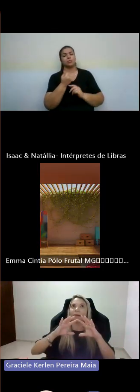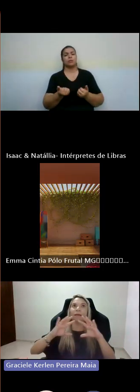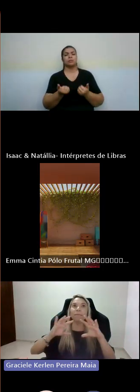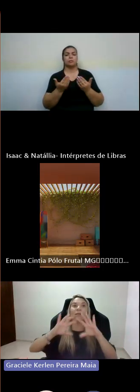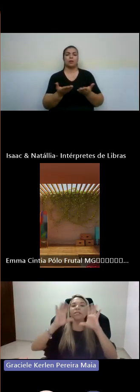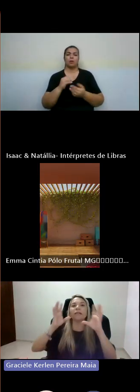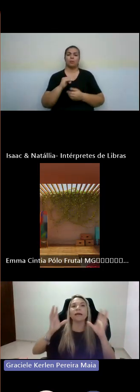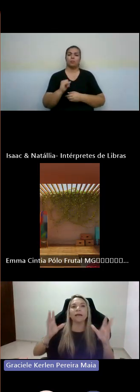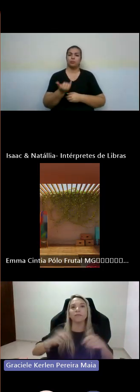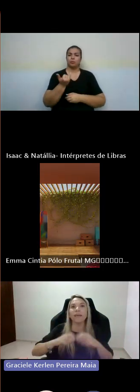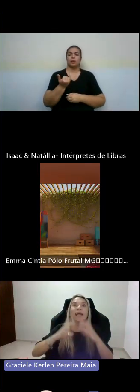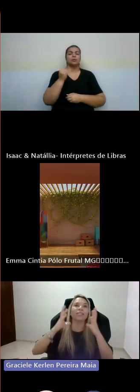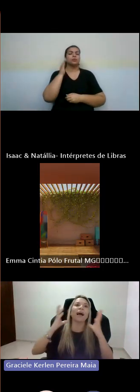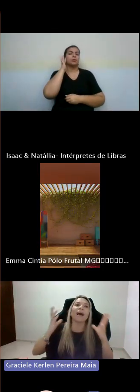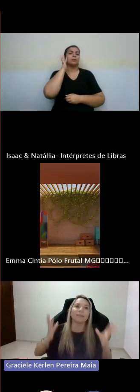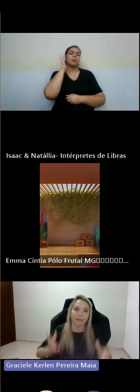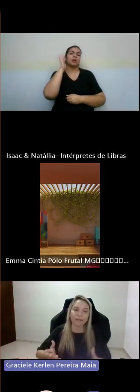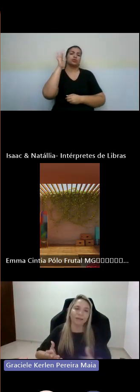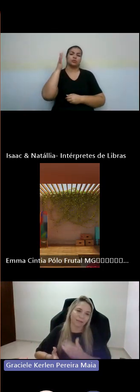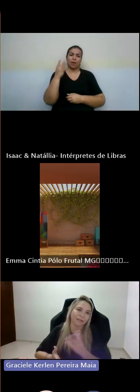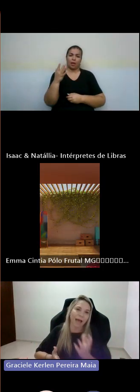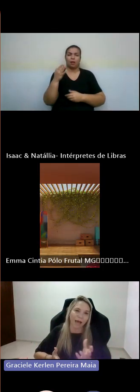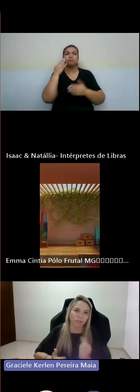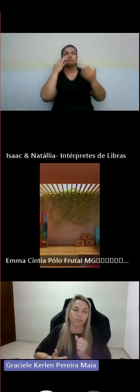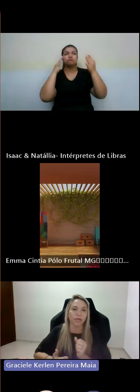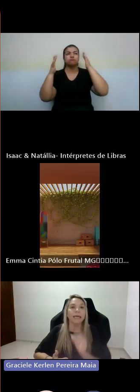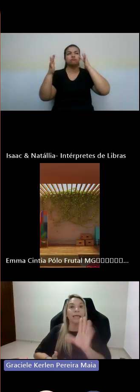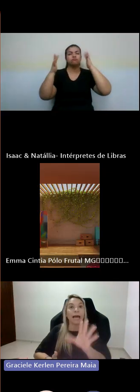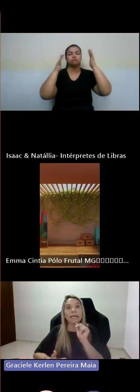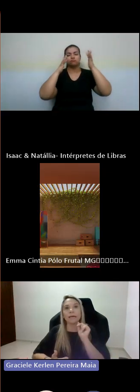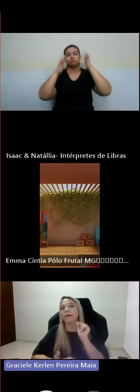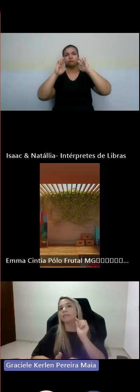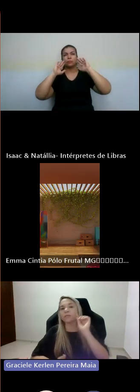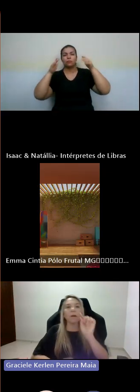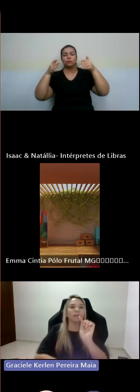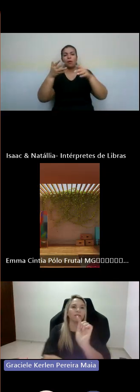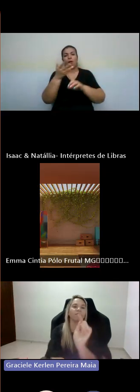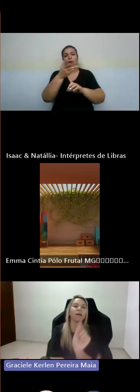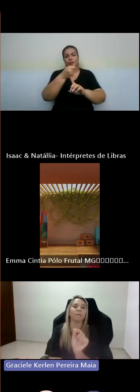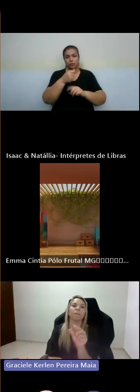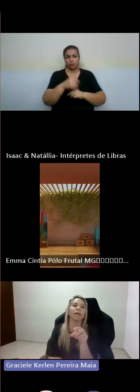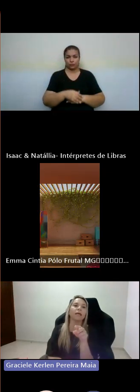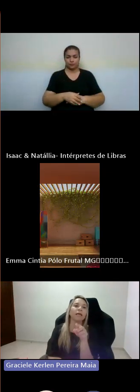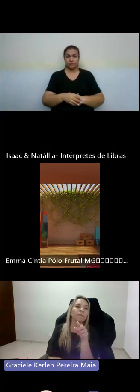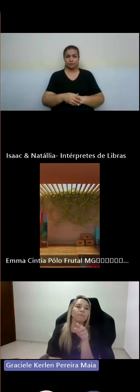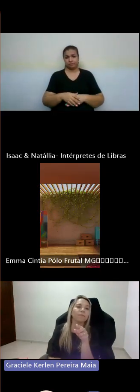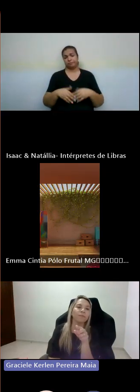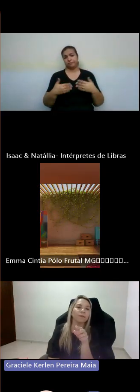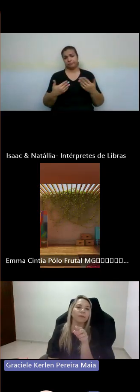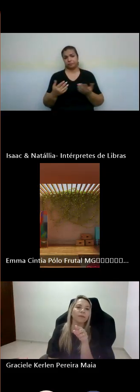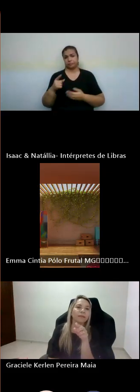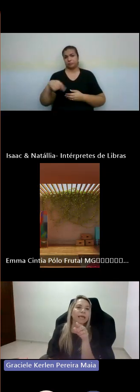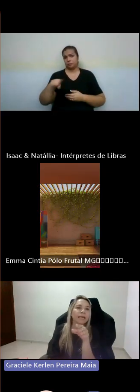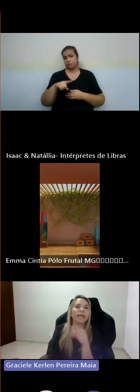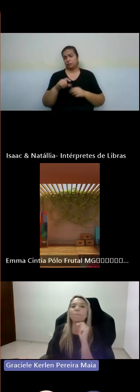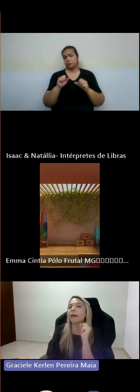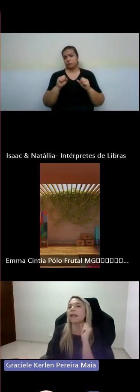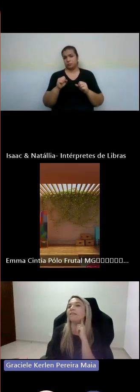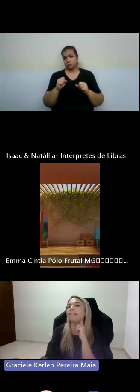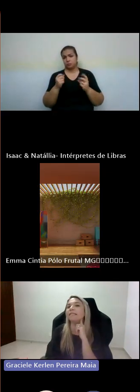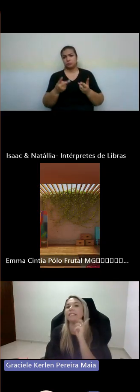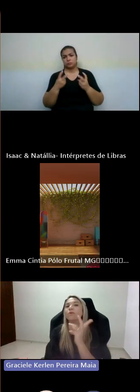de imaginar, viajar, né, na arte. E aí, vocês podem ver que tem